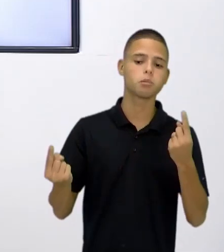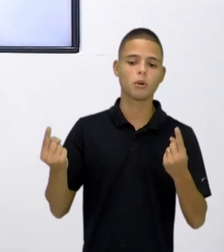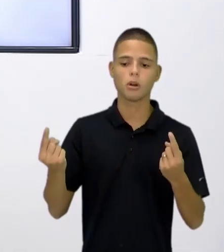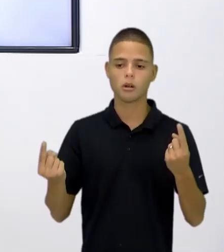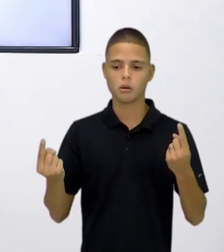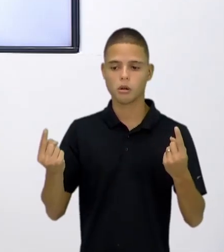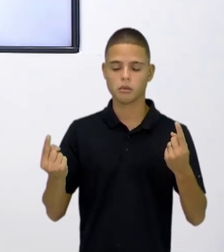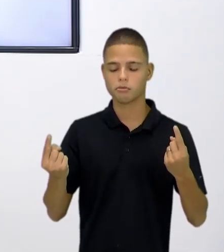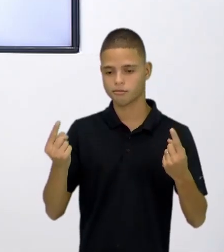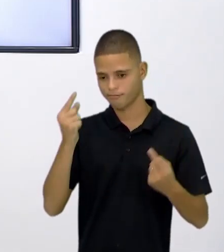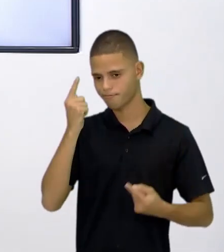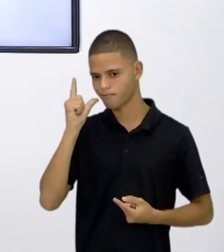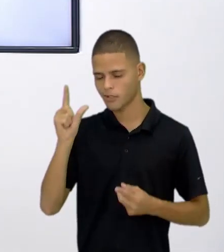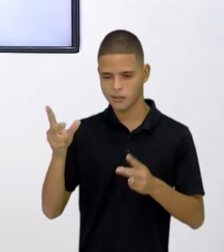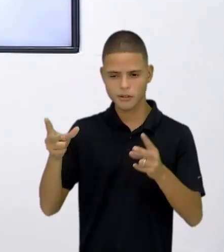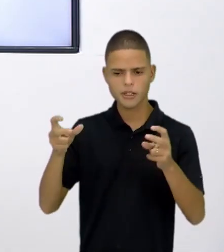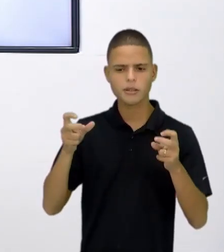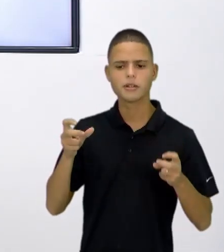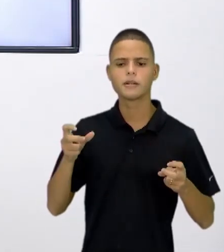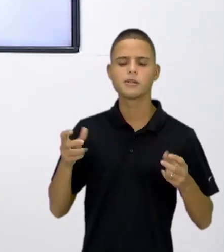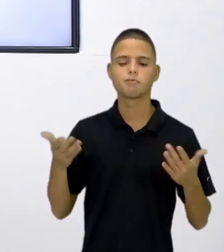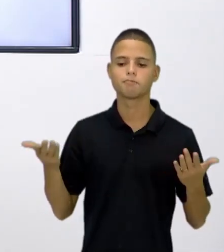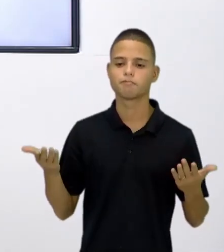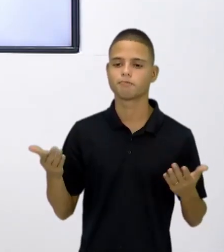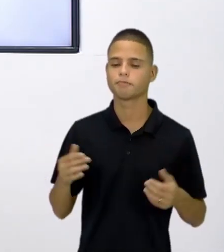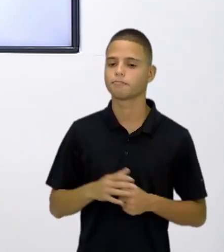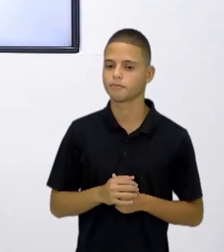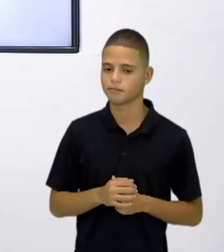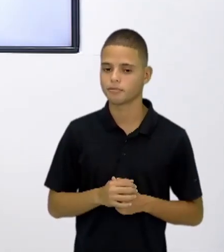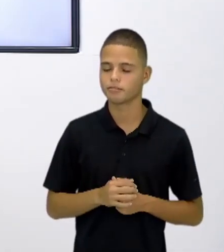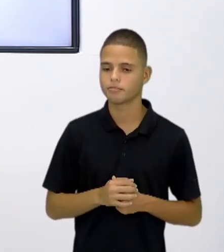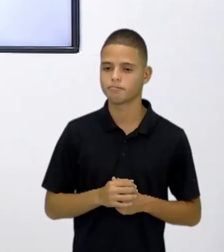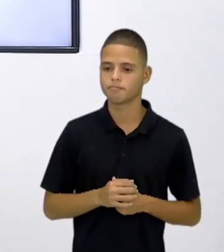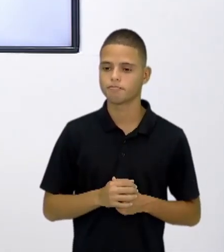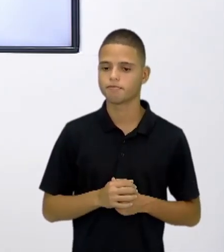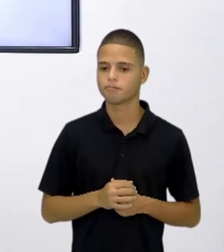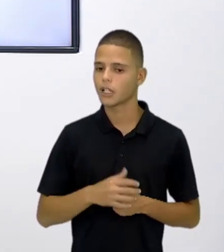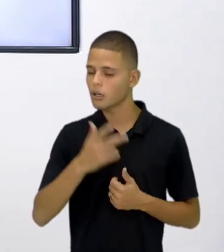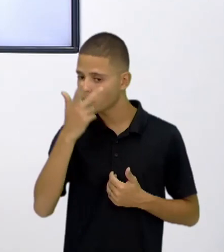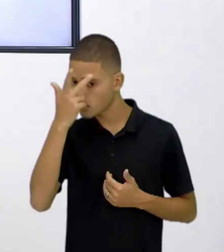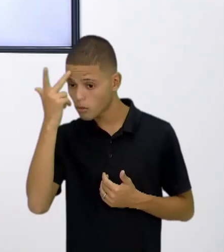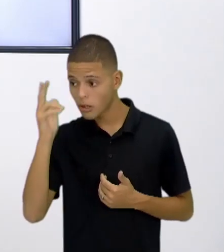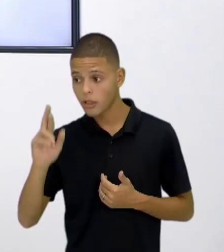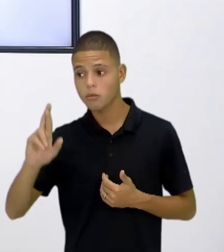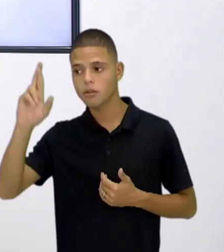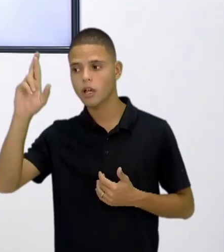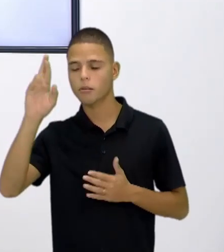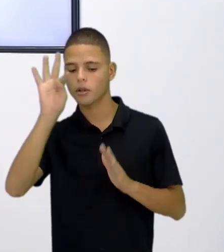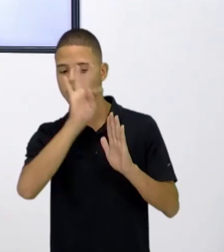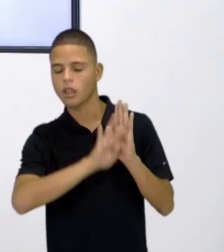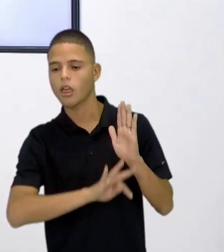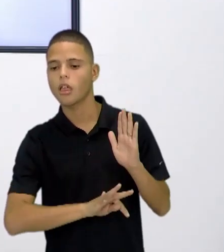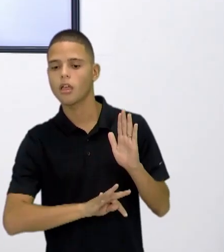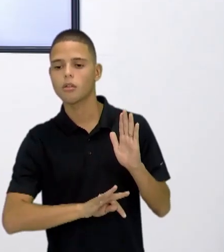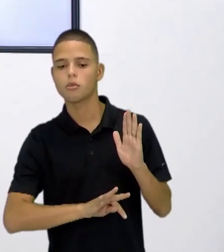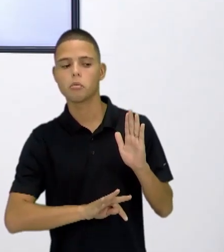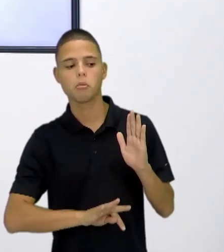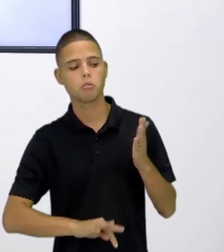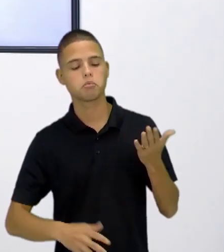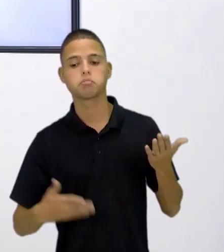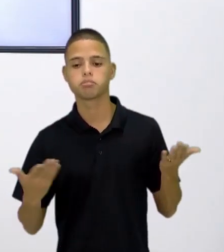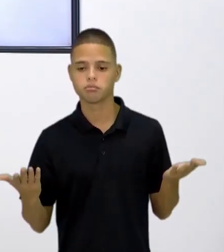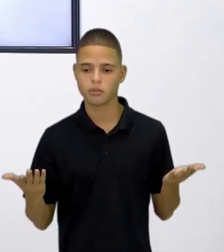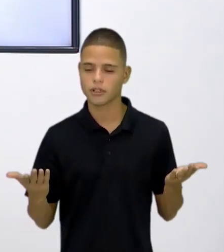professor Francisco, de quem que é essa fala? Da pessoa que está redigindo o texto ou não? Então, é algo para vocês